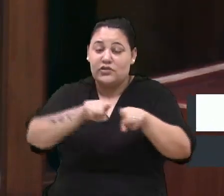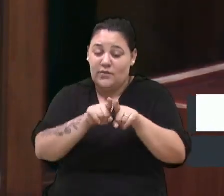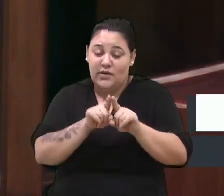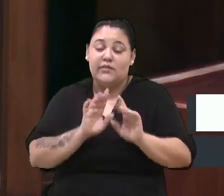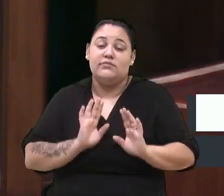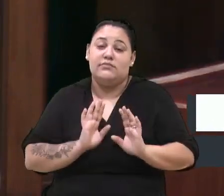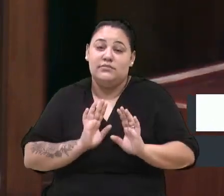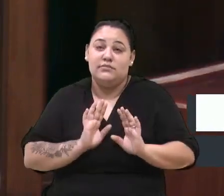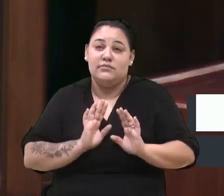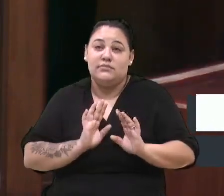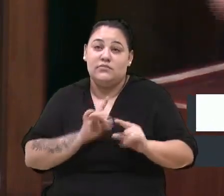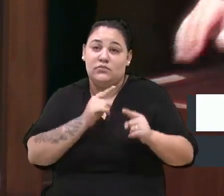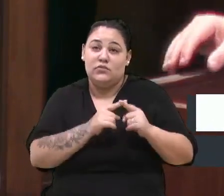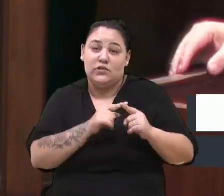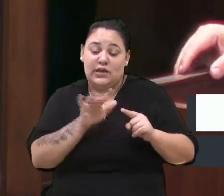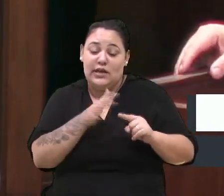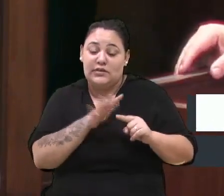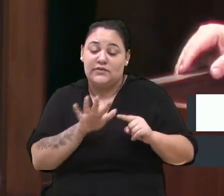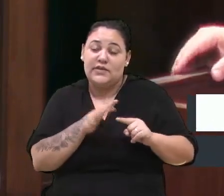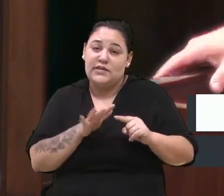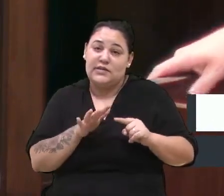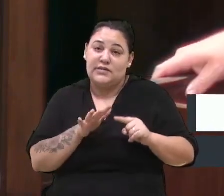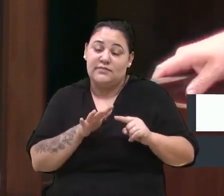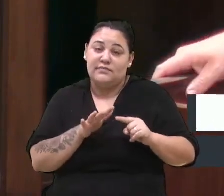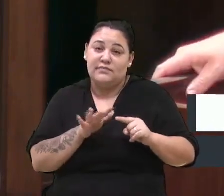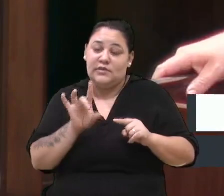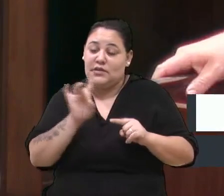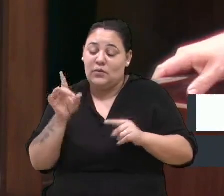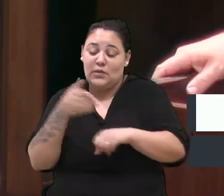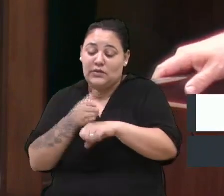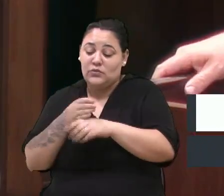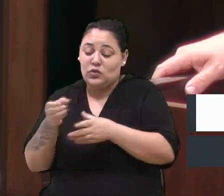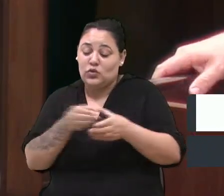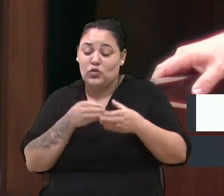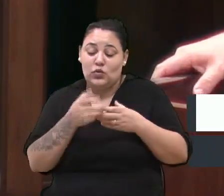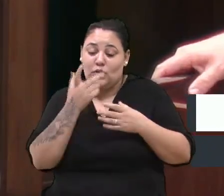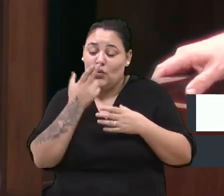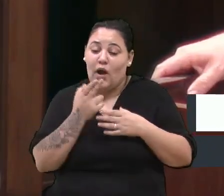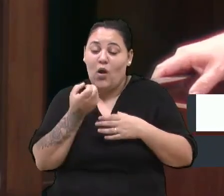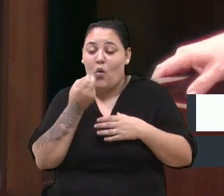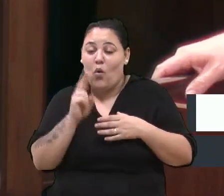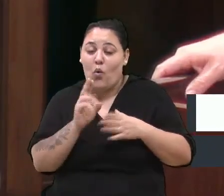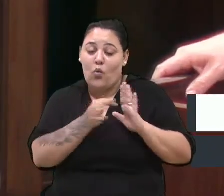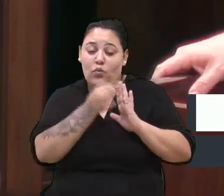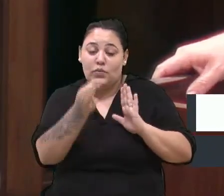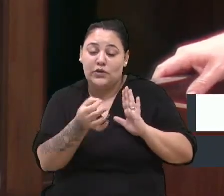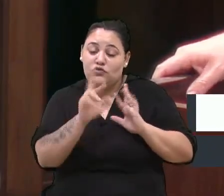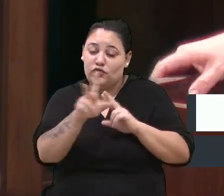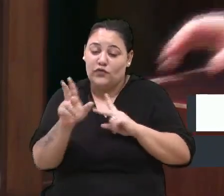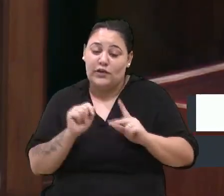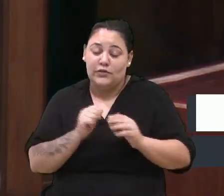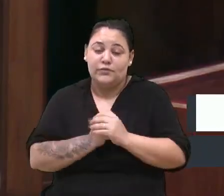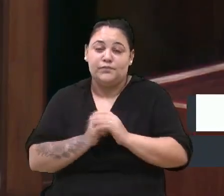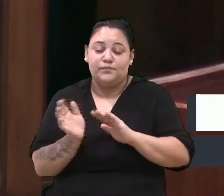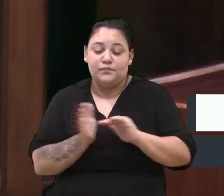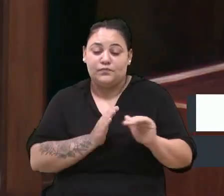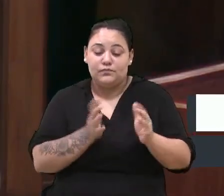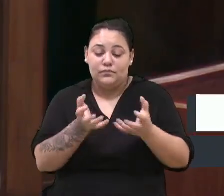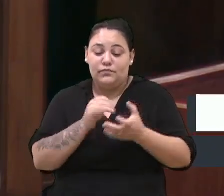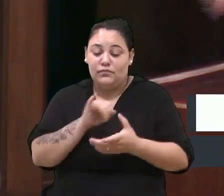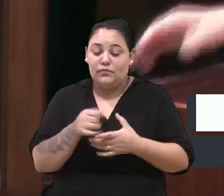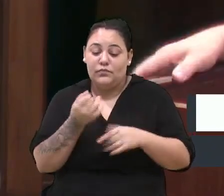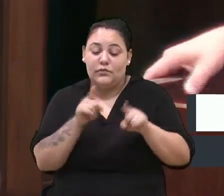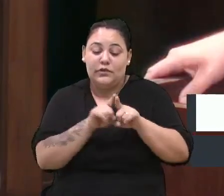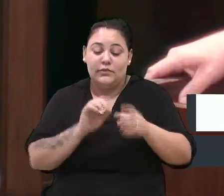eventualmente adversário em alguma ideia. Queria aproveitar também, nesse momento, para saudar